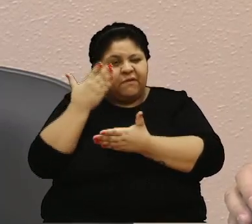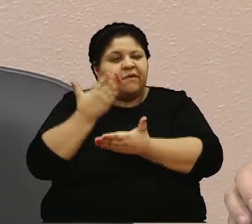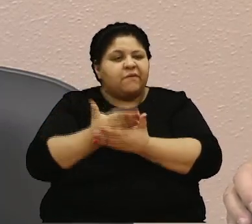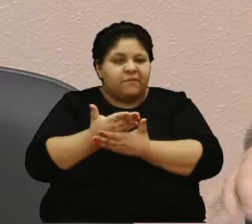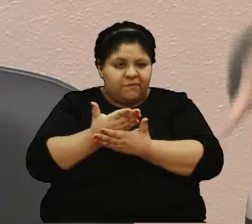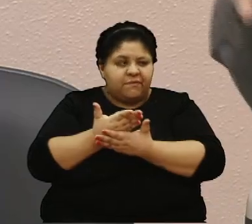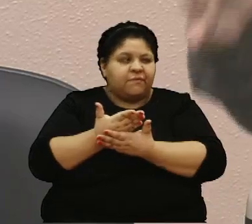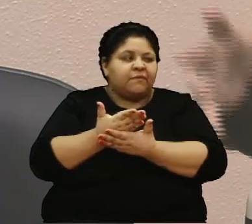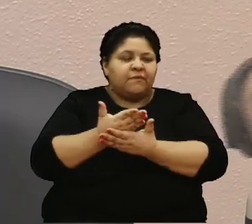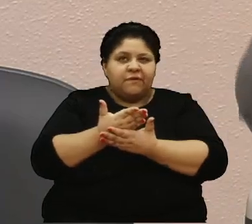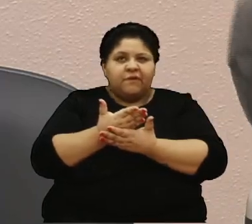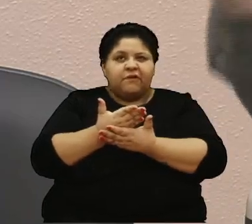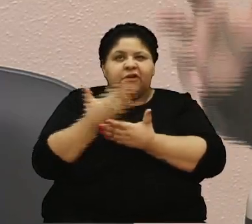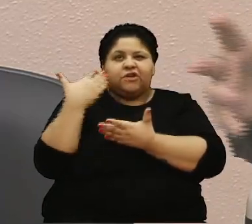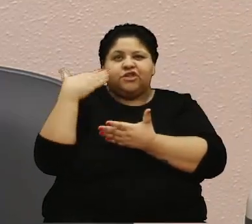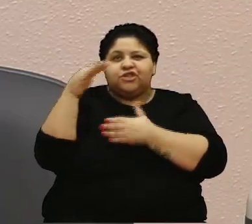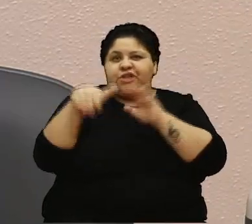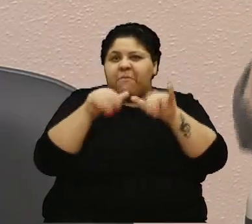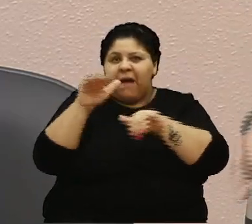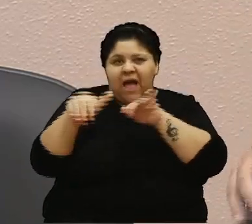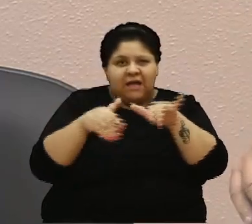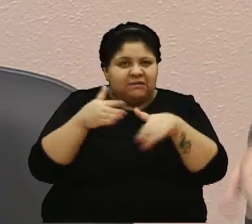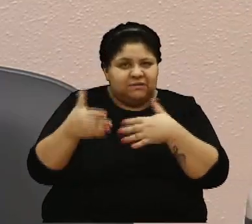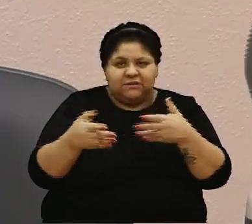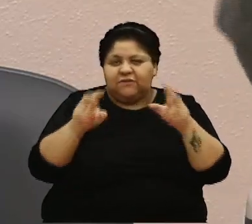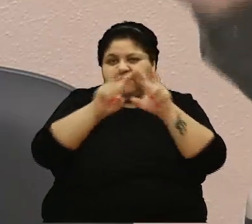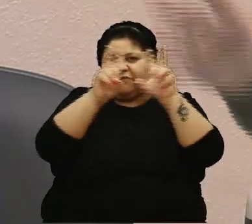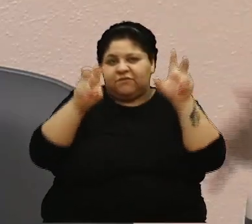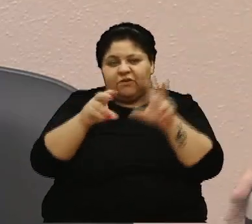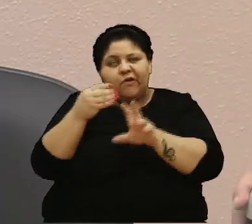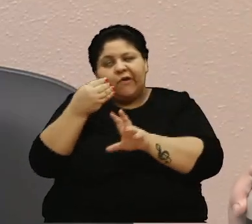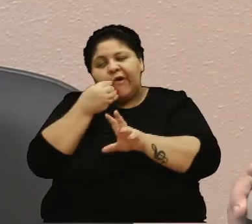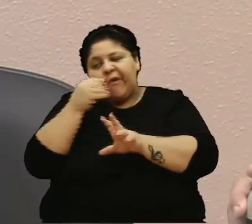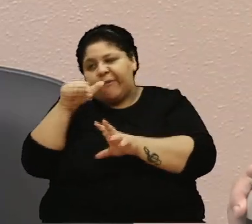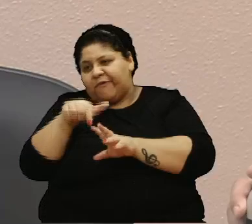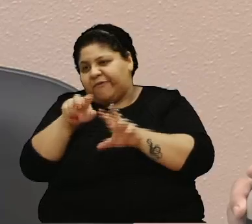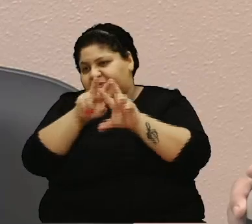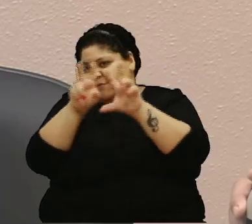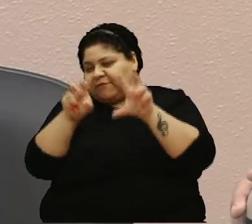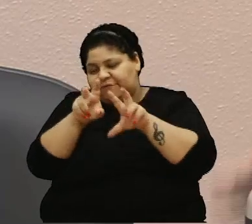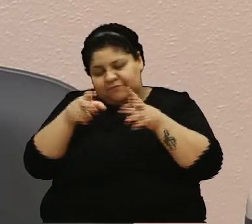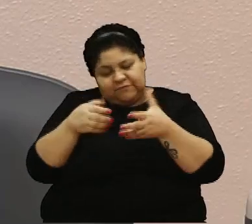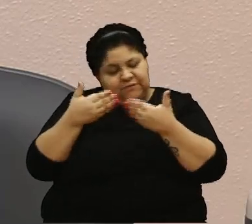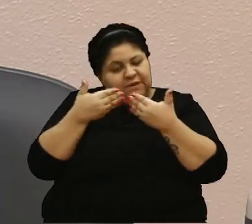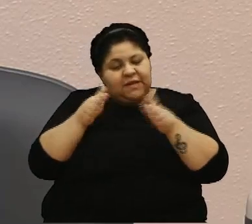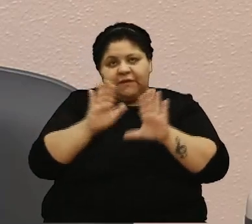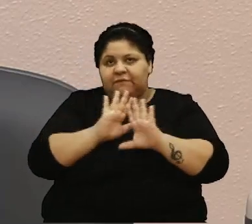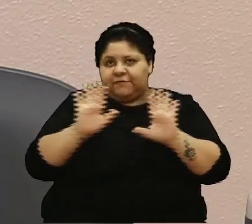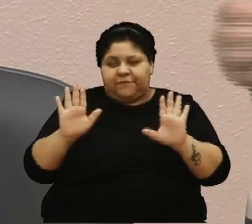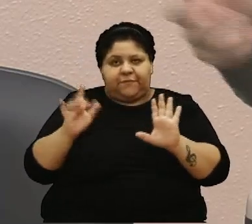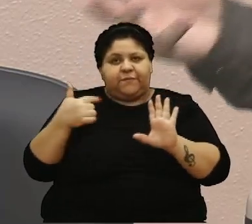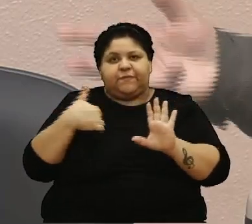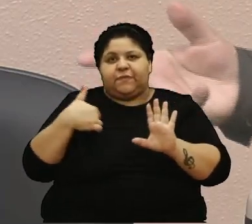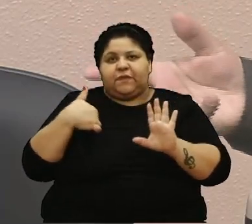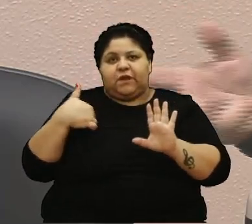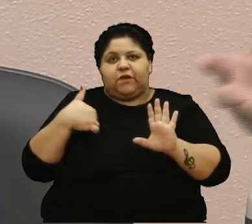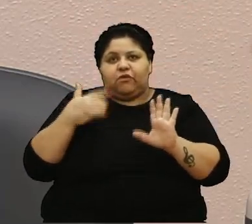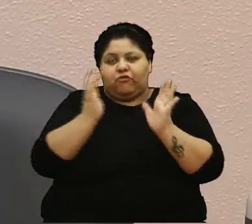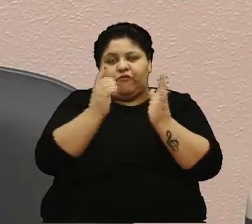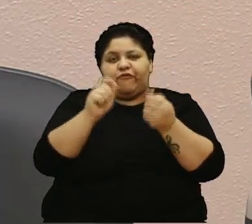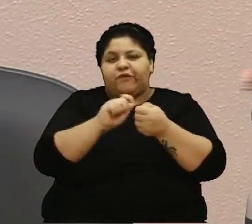ser convocada a tratar desse tema e, logicamente, esse tema tá aberto, né? Eu não estou na